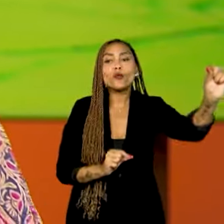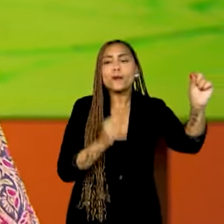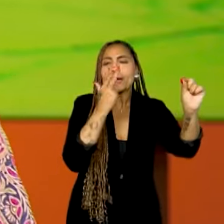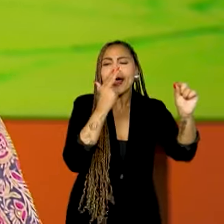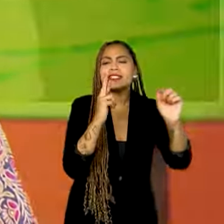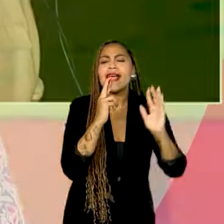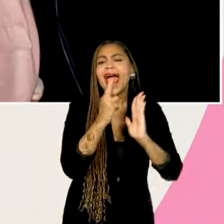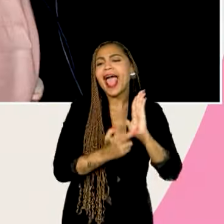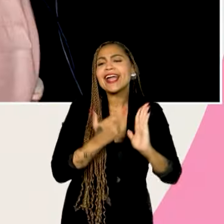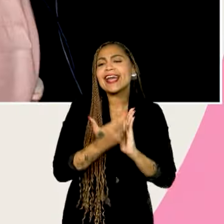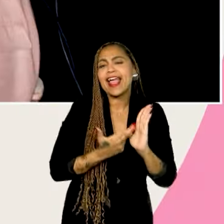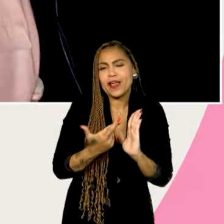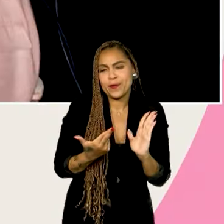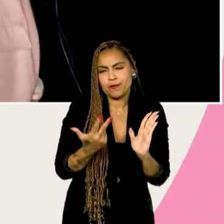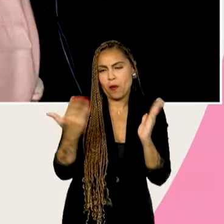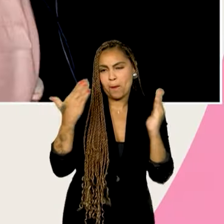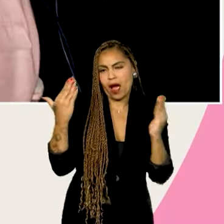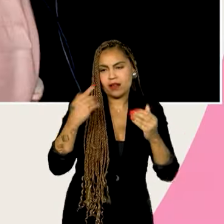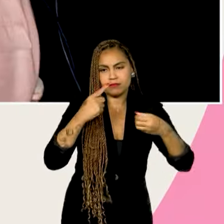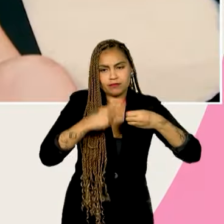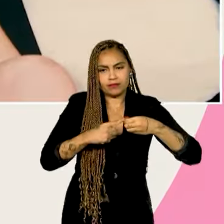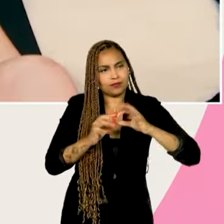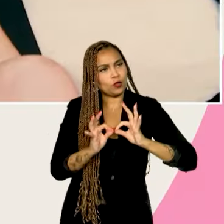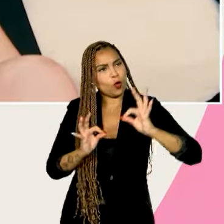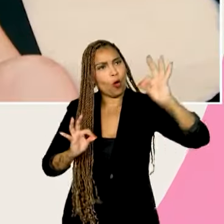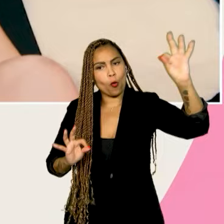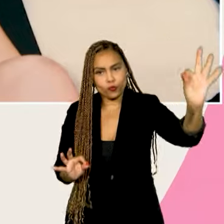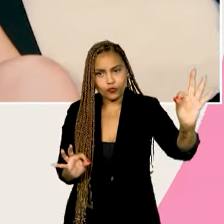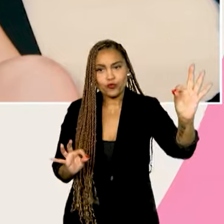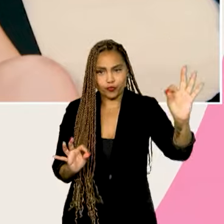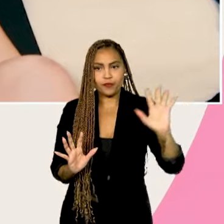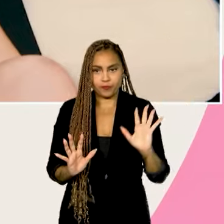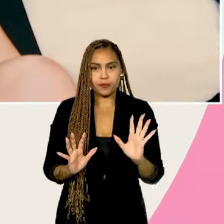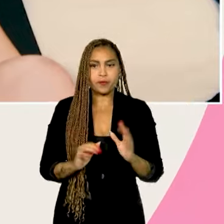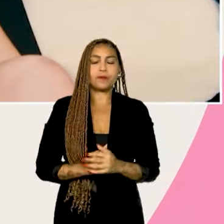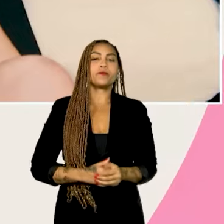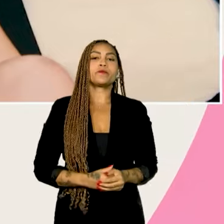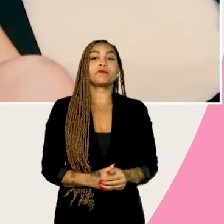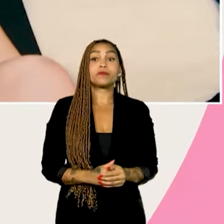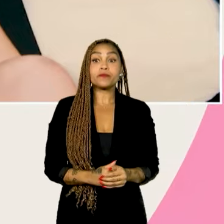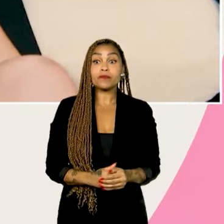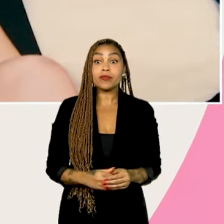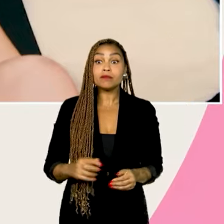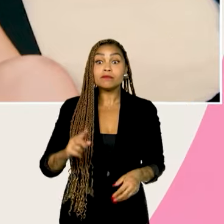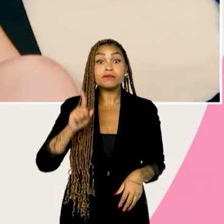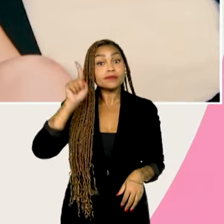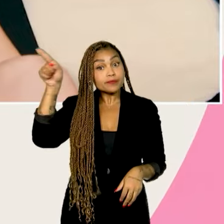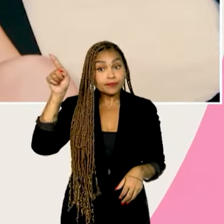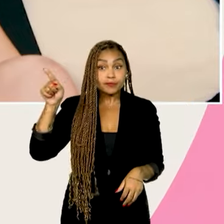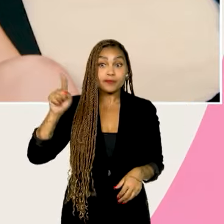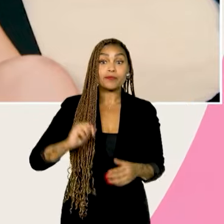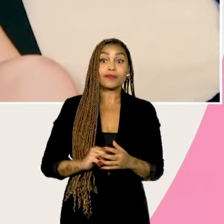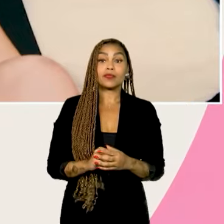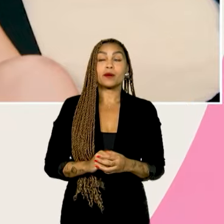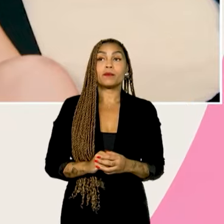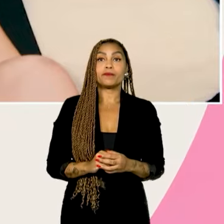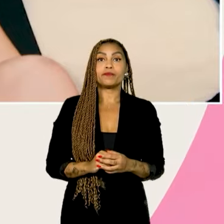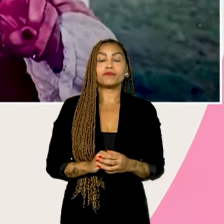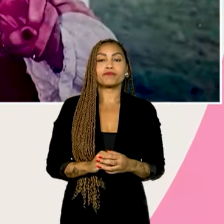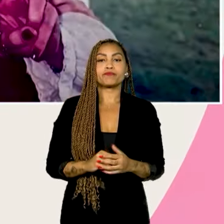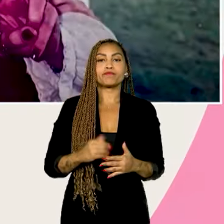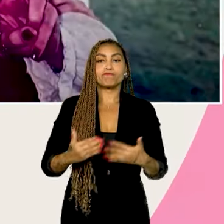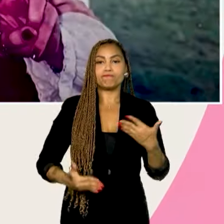dos estúdios. Isso. Que nem aqui. Não muda muito. E aí foi assim. E quando a gente veio